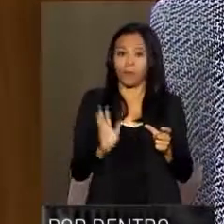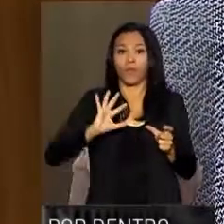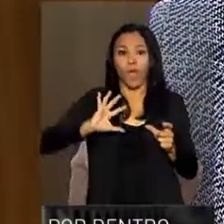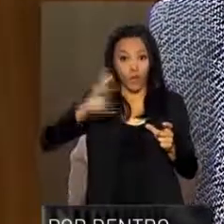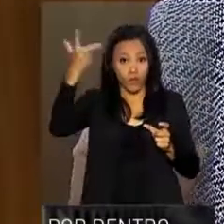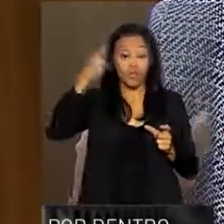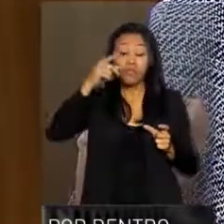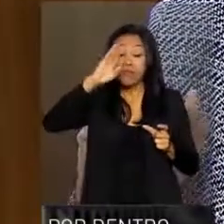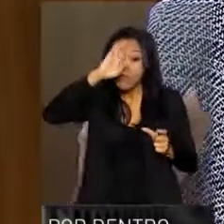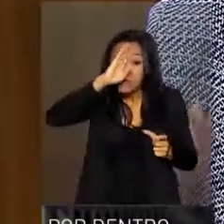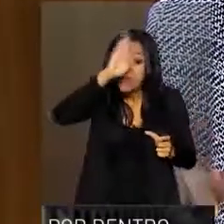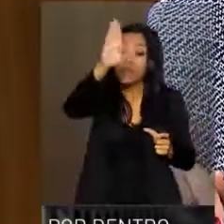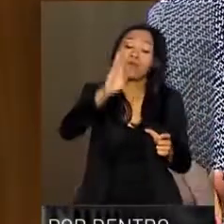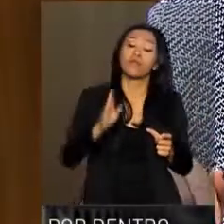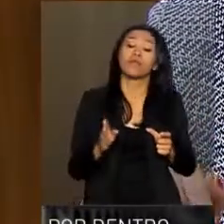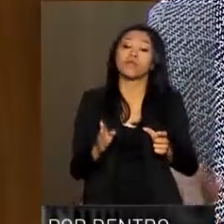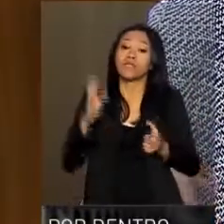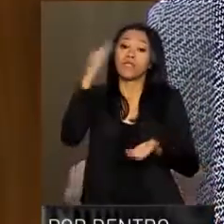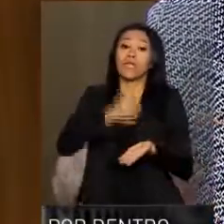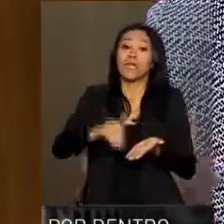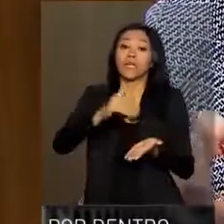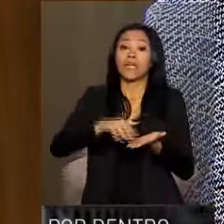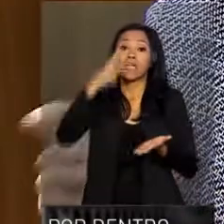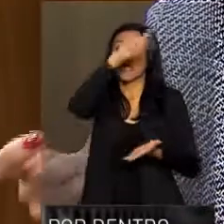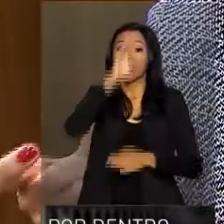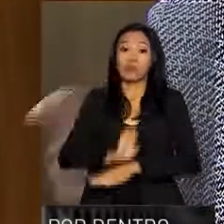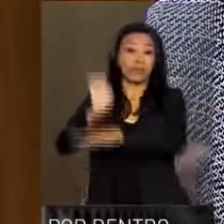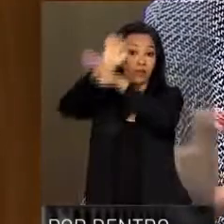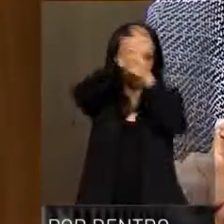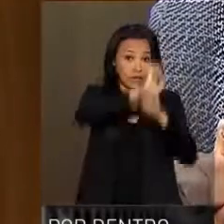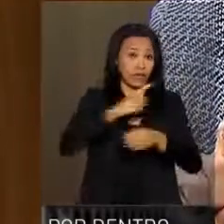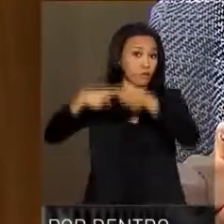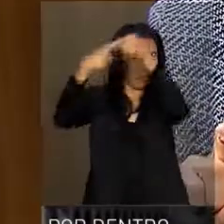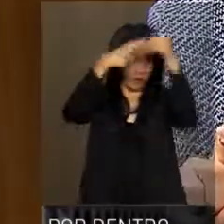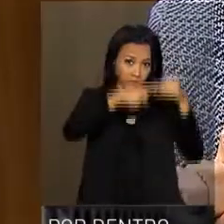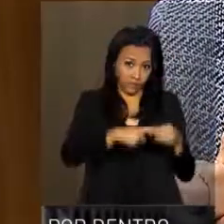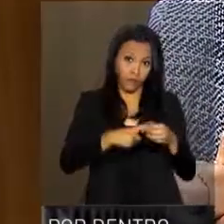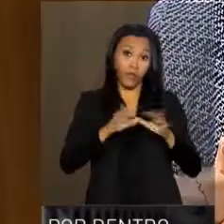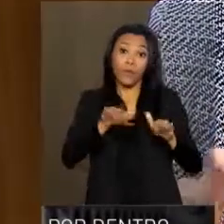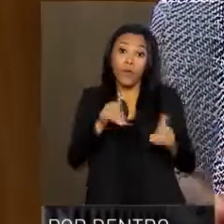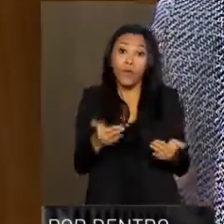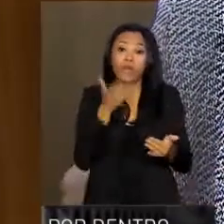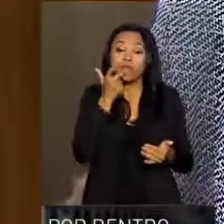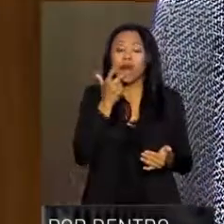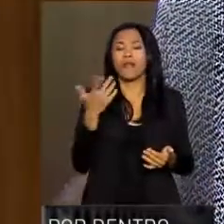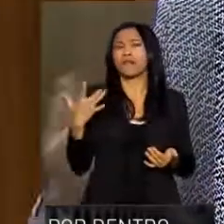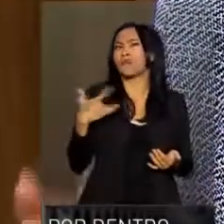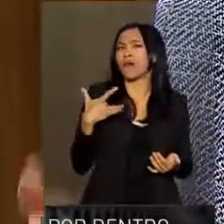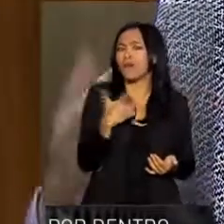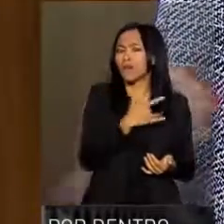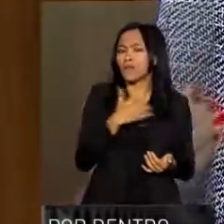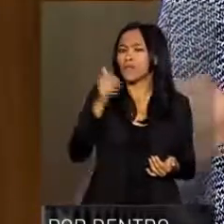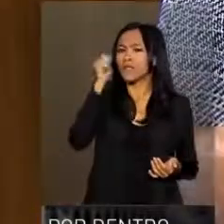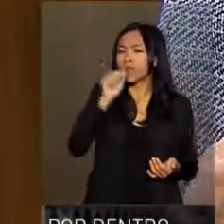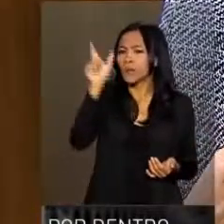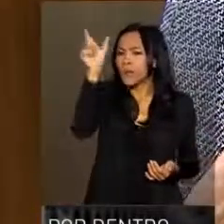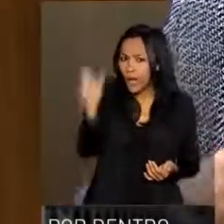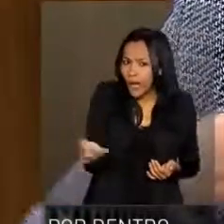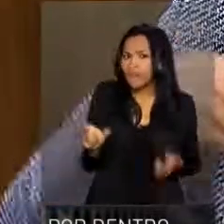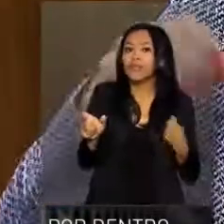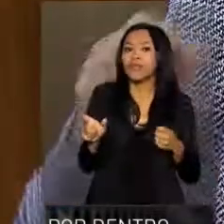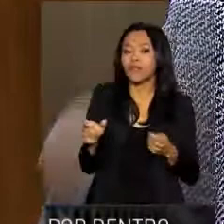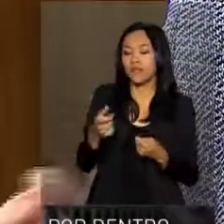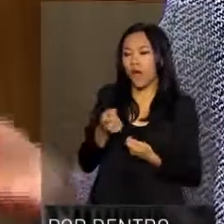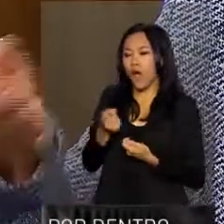secretarias locais ou seja porque na relação com quando se fala na saúde da mulher você tem que ouvir a mulher